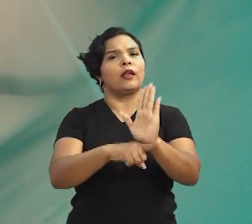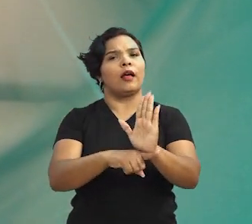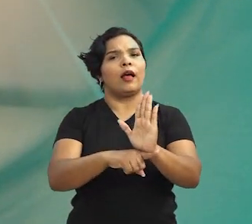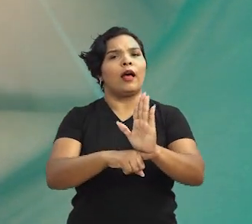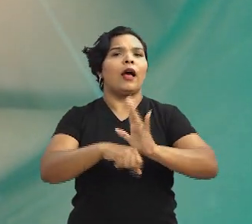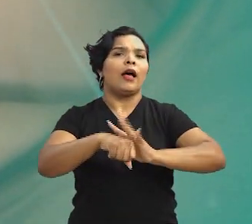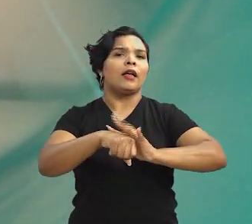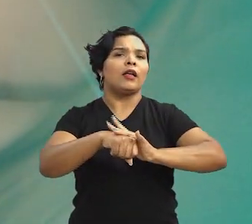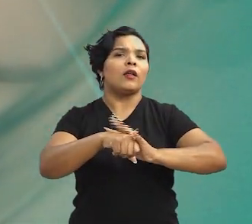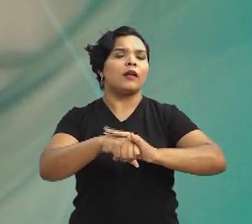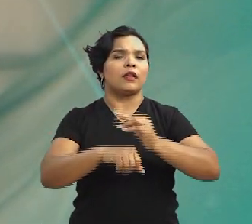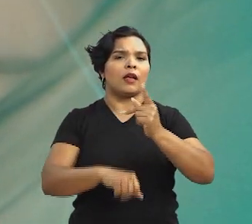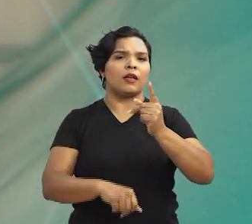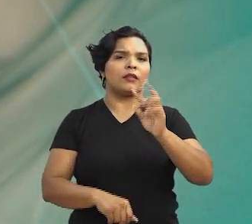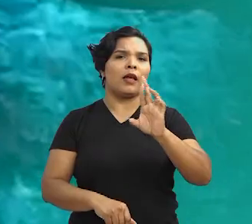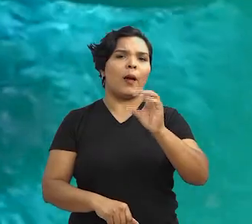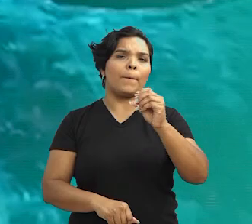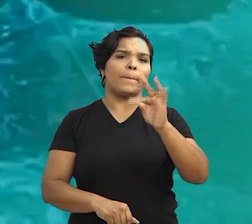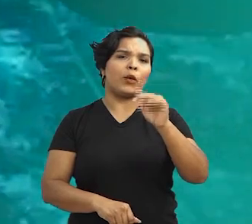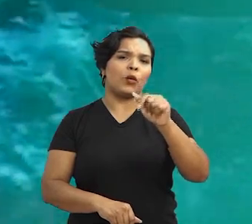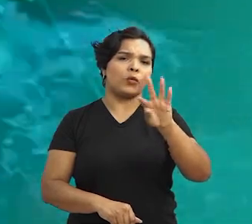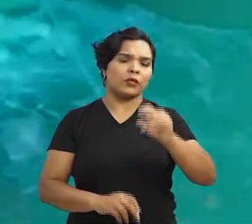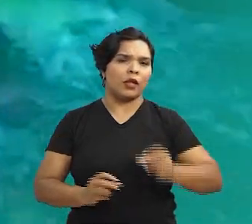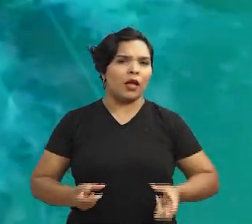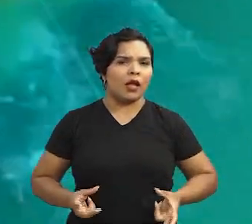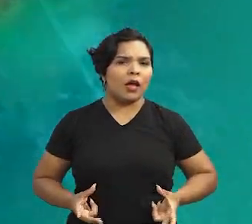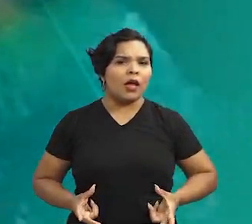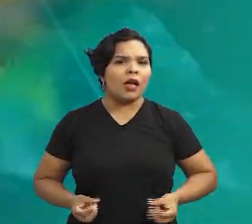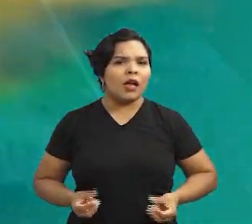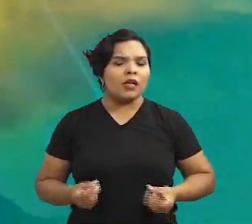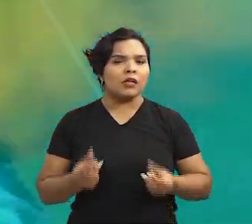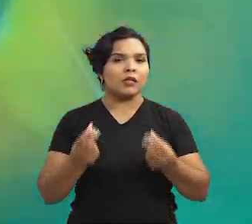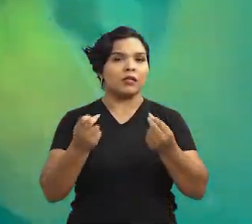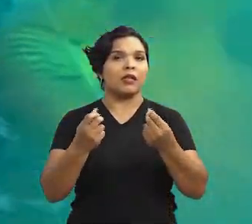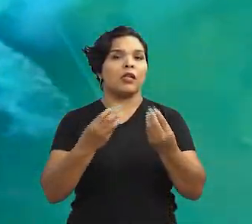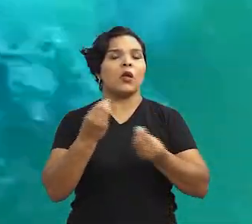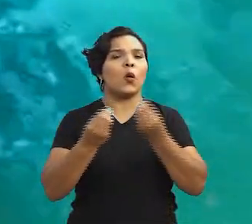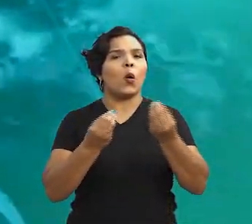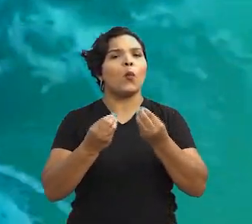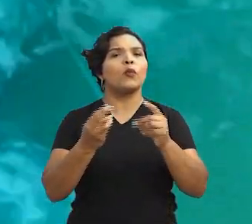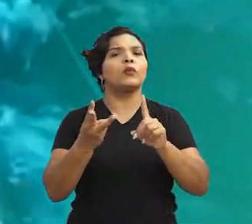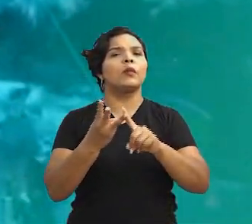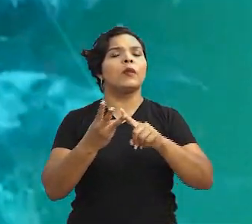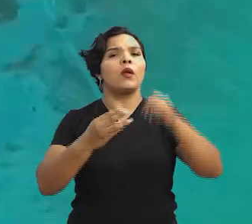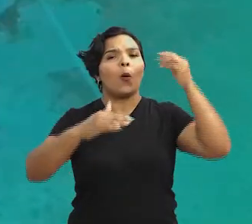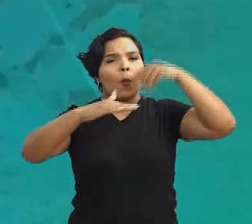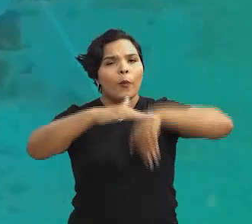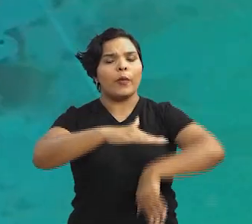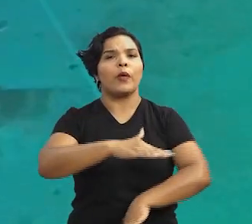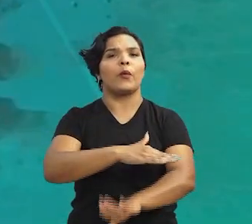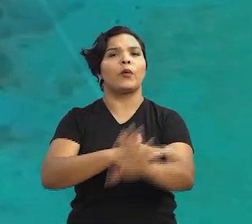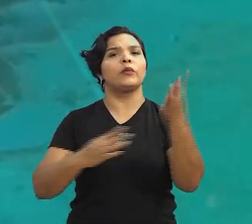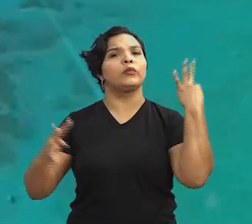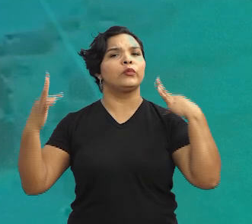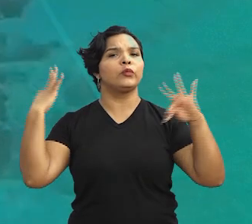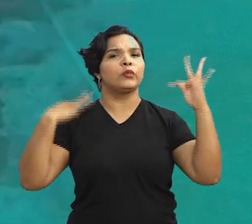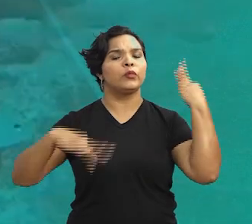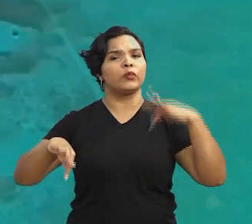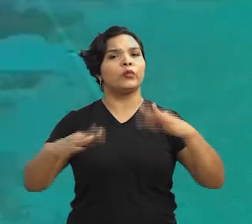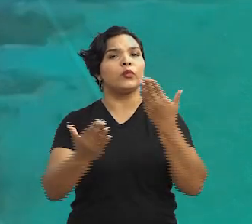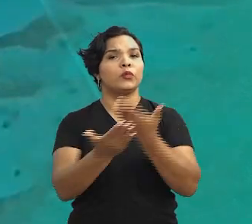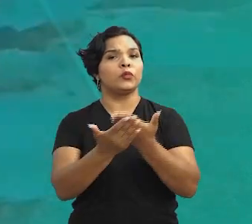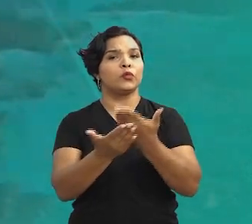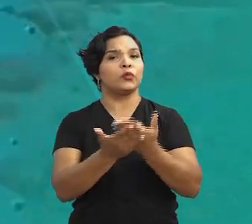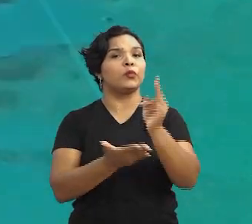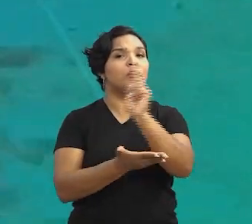da dengue e câncer de próstata. Entenda como funcionam os mergulhos em Fortaleza e como ele influencia no turismo da cidade por meio